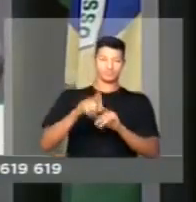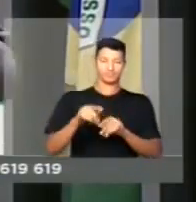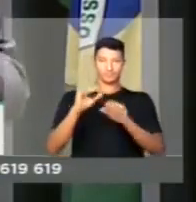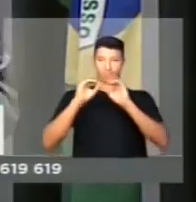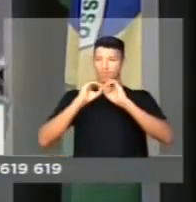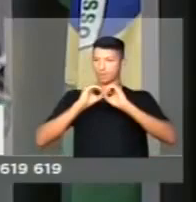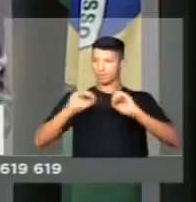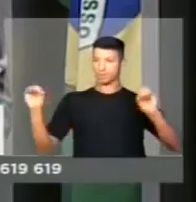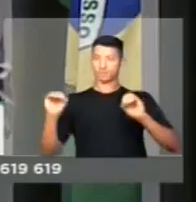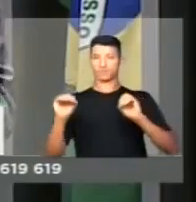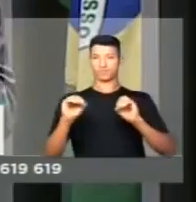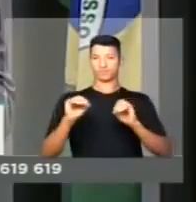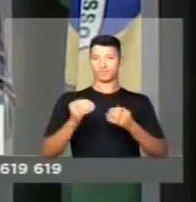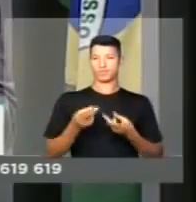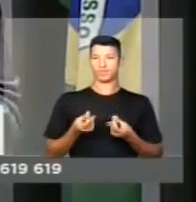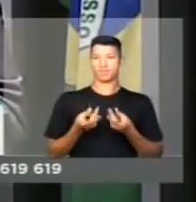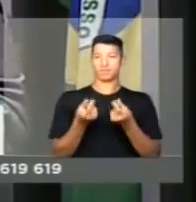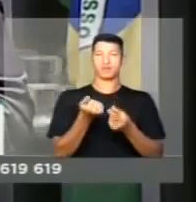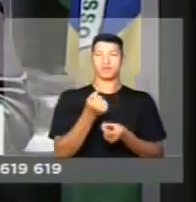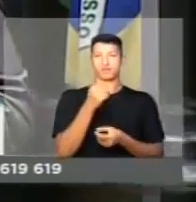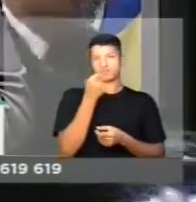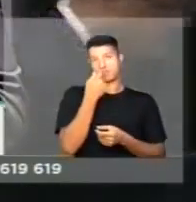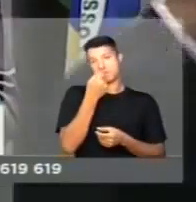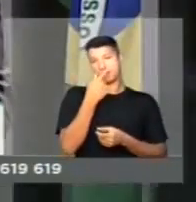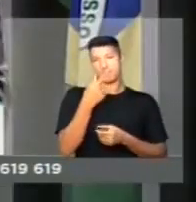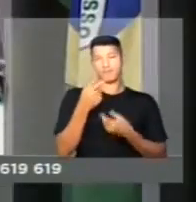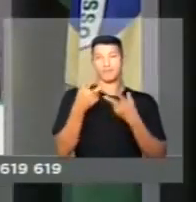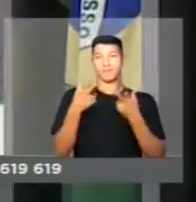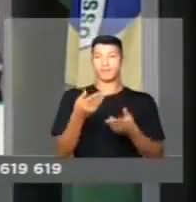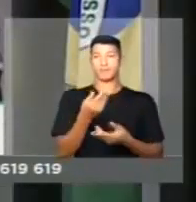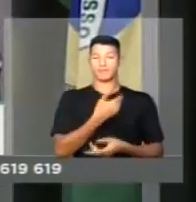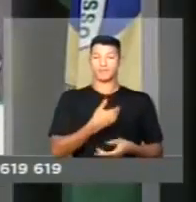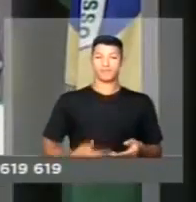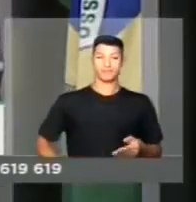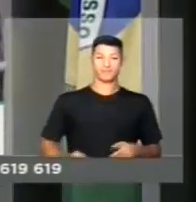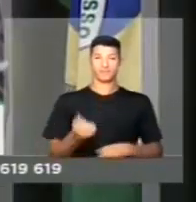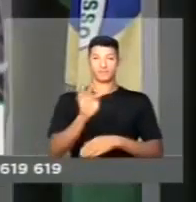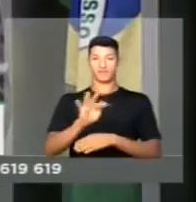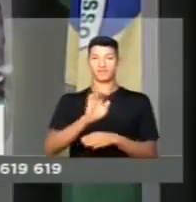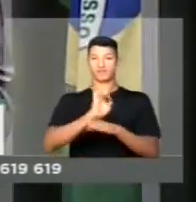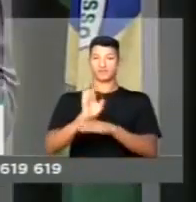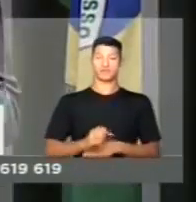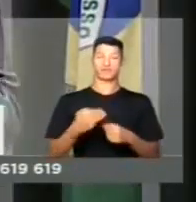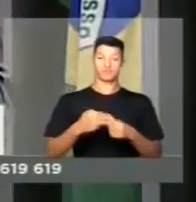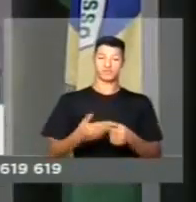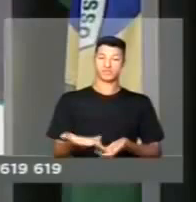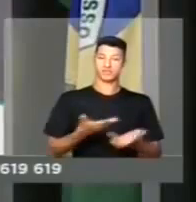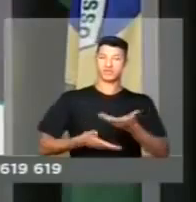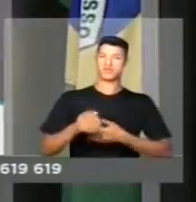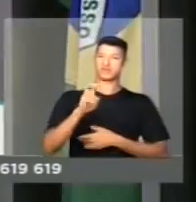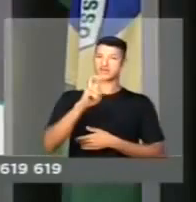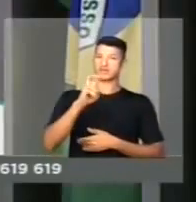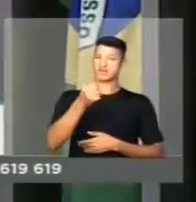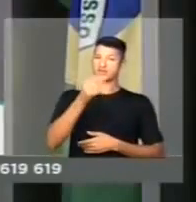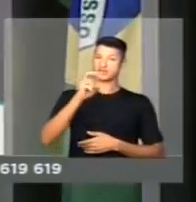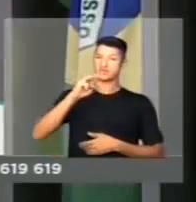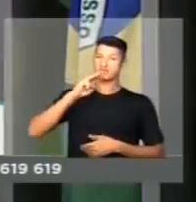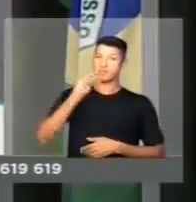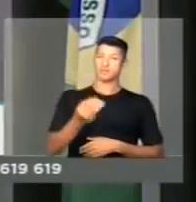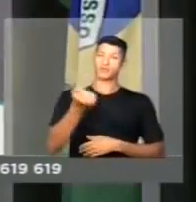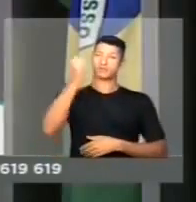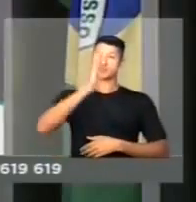zerar o imposto de medicamento. Como o governo federal, estaduais e municipais no SUS atende 150 milhões de